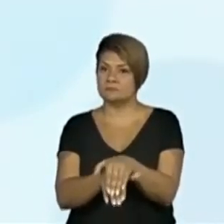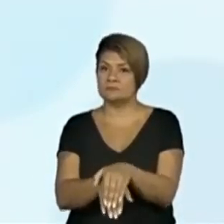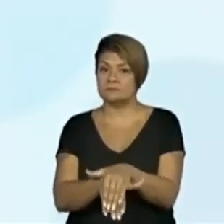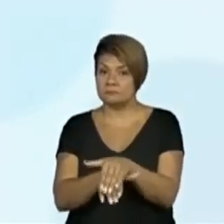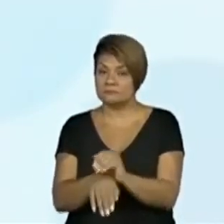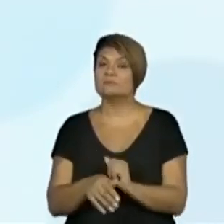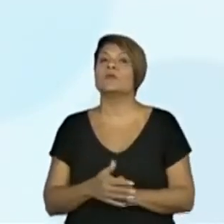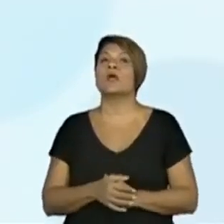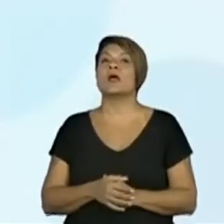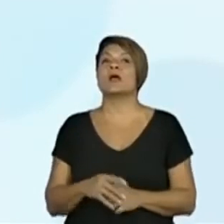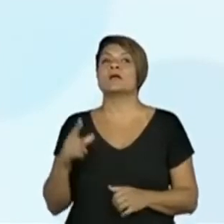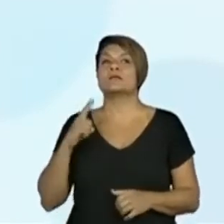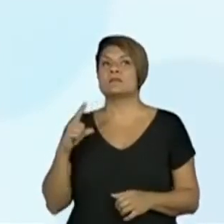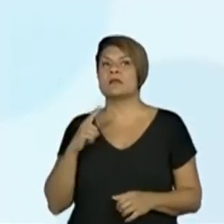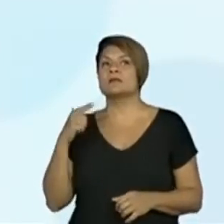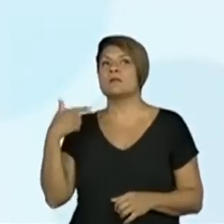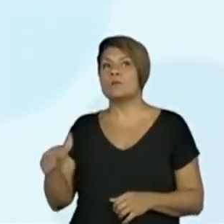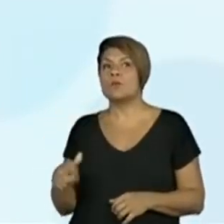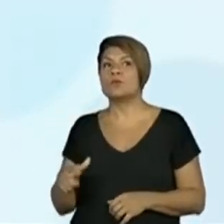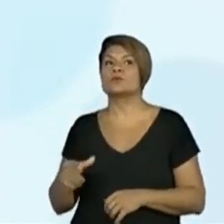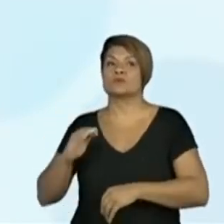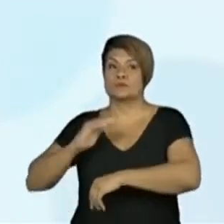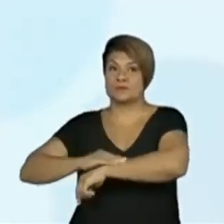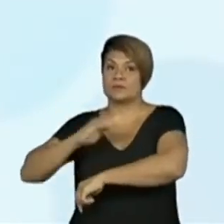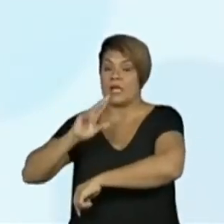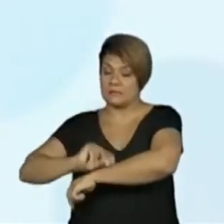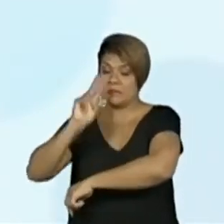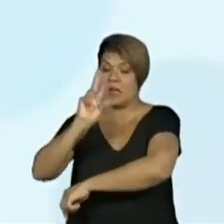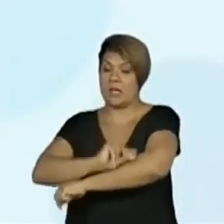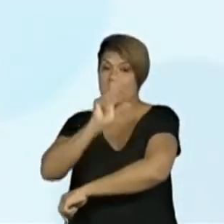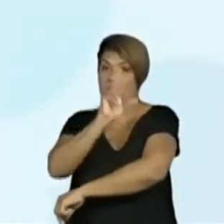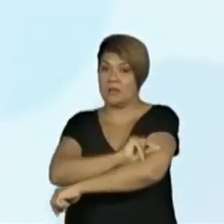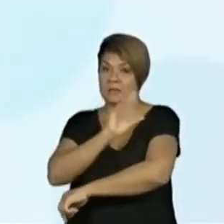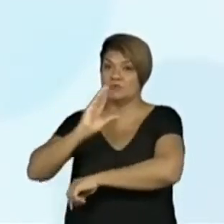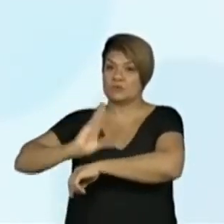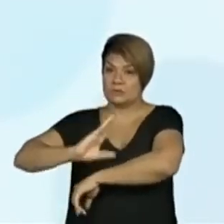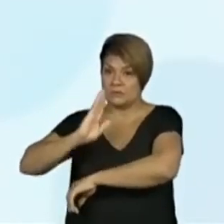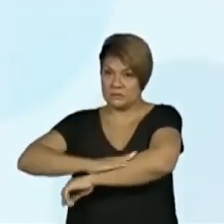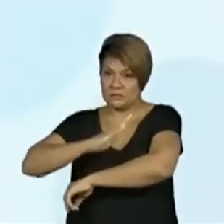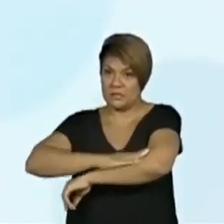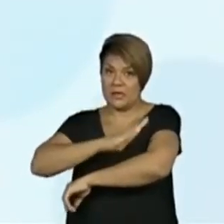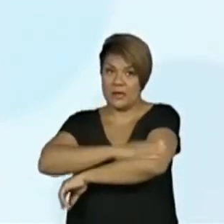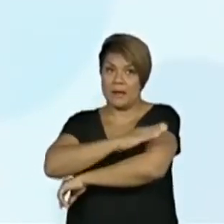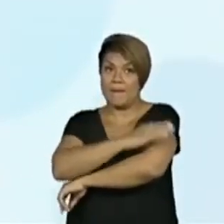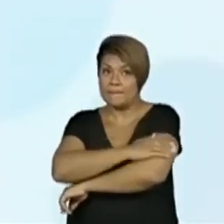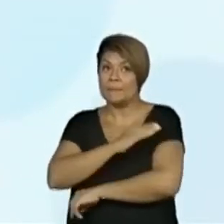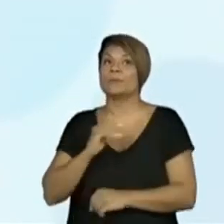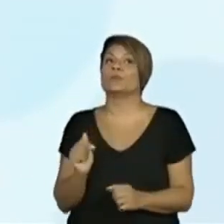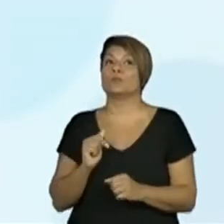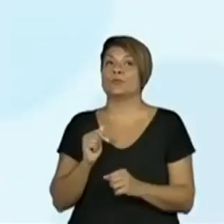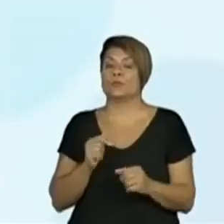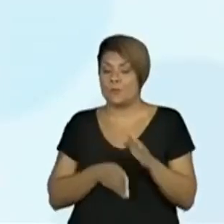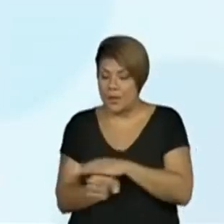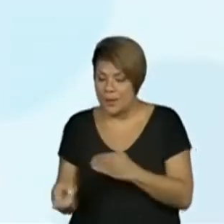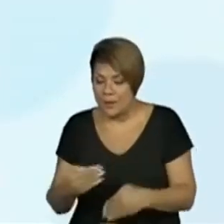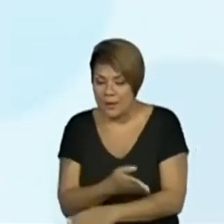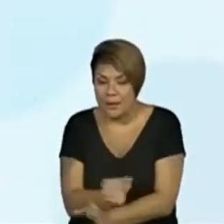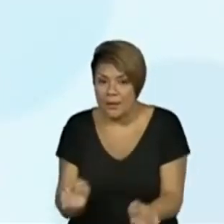chegando, depois as rãs, os sapos, os